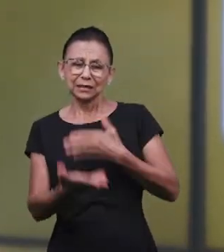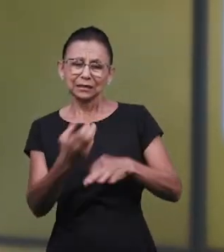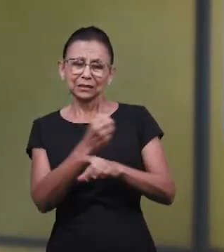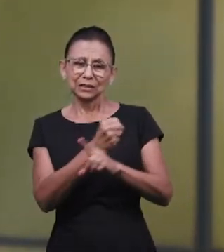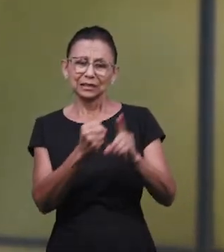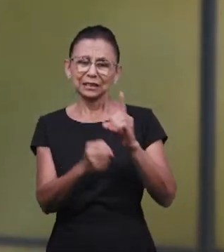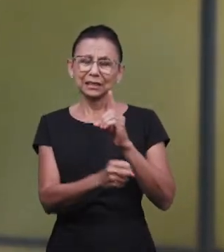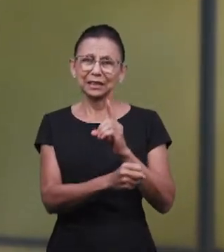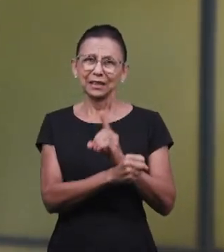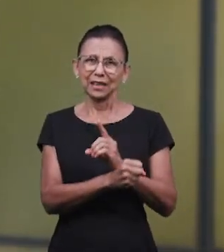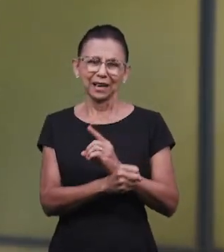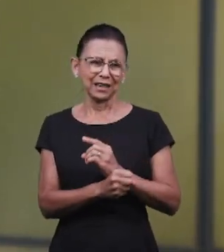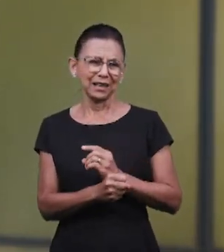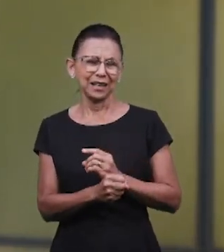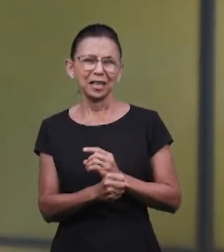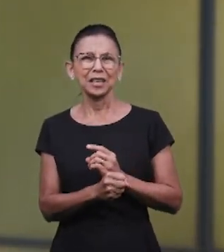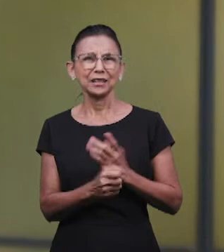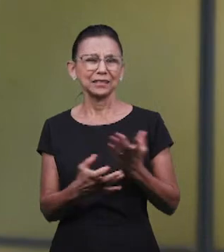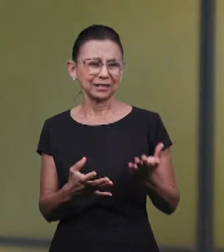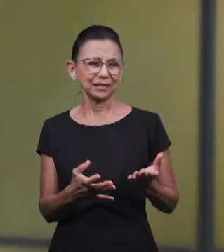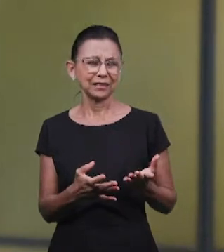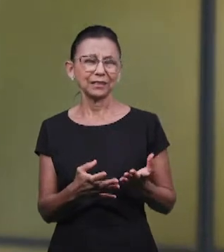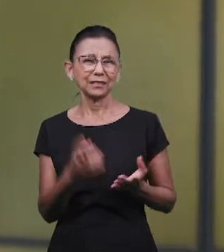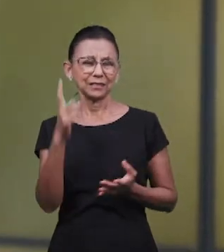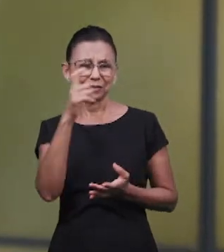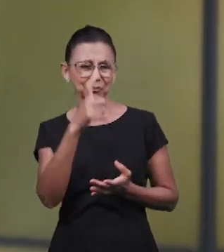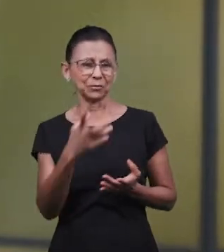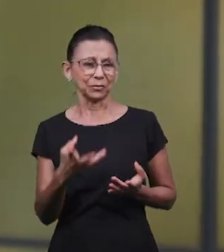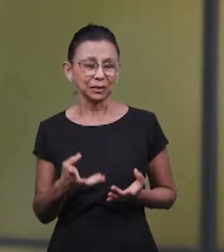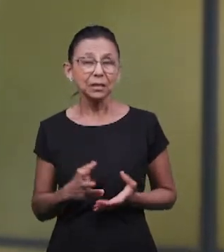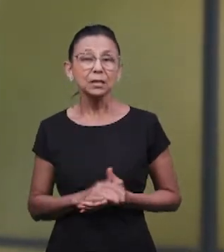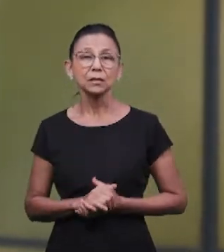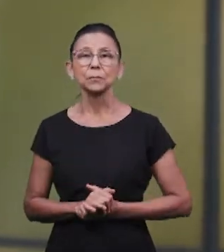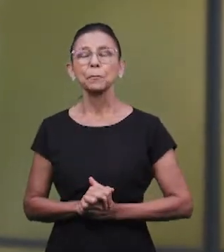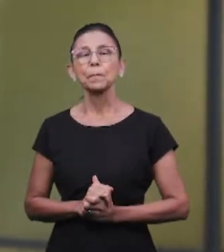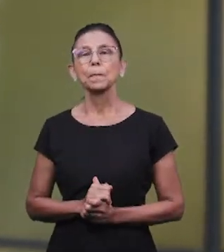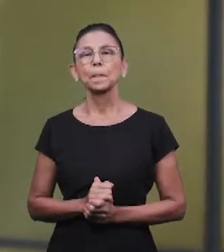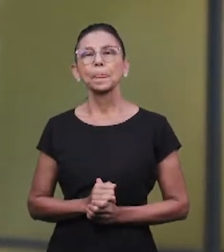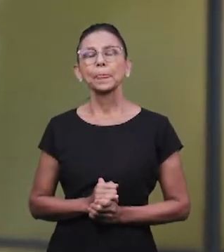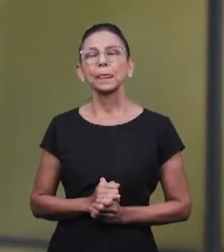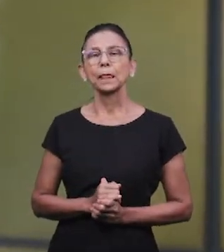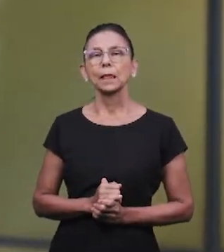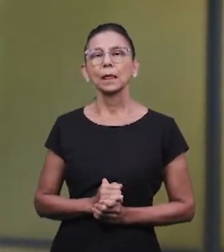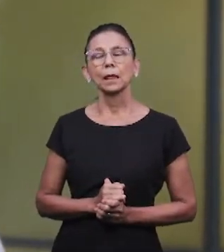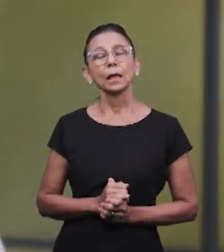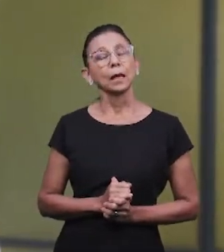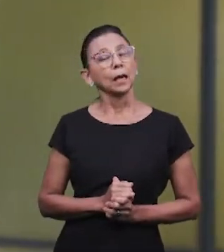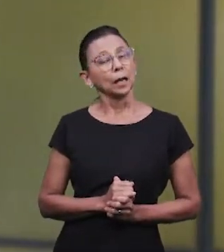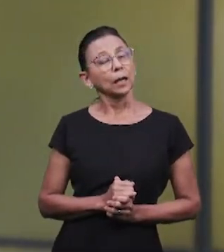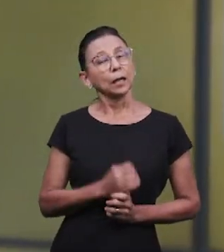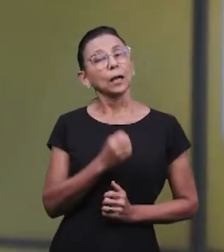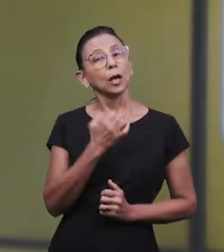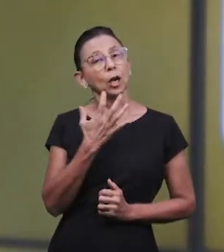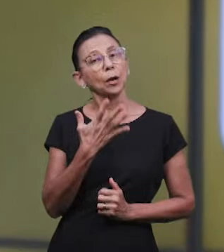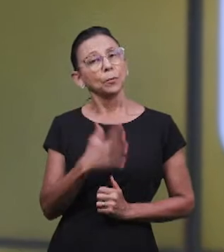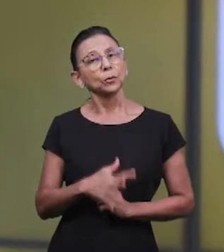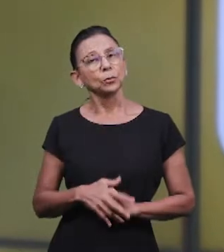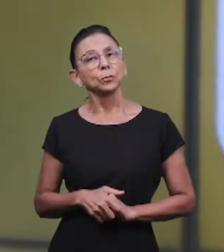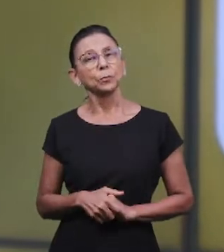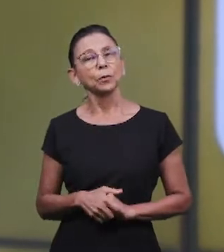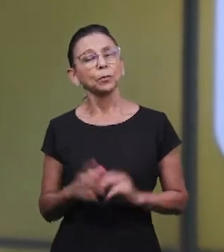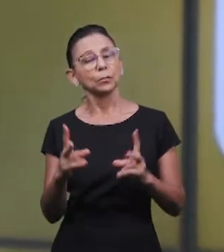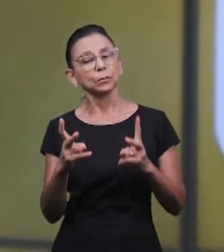entender alguns comandos, ele parece que não está entendendo nada. É bom ele levantar isso, porque às vezes na rotina acaba focando em outra coisa e aí